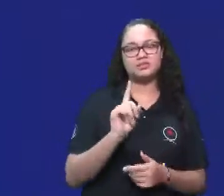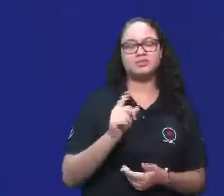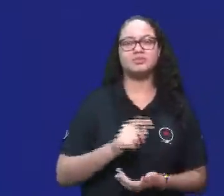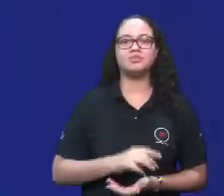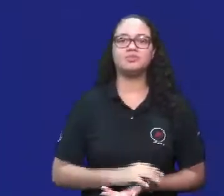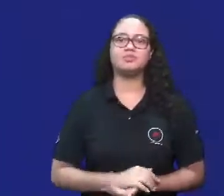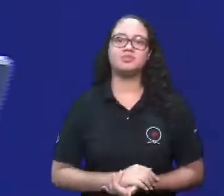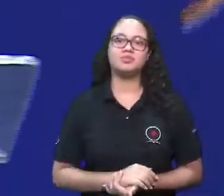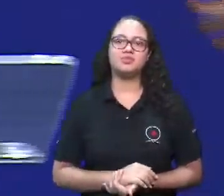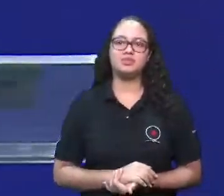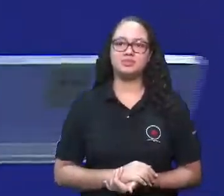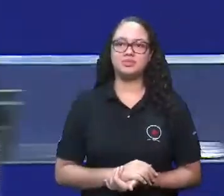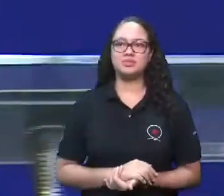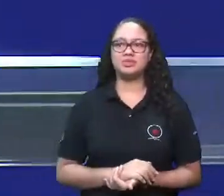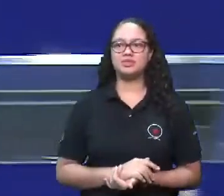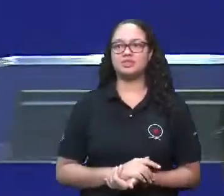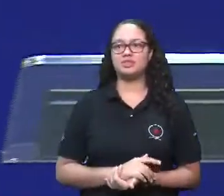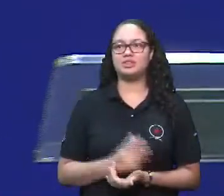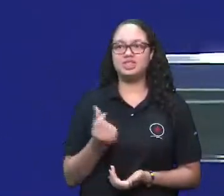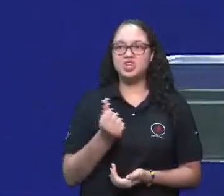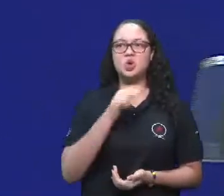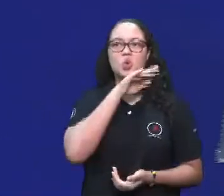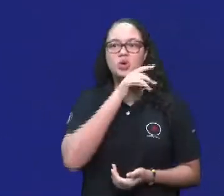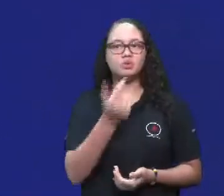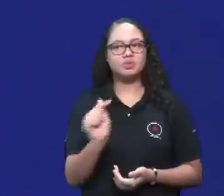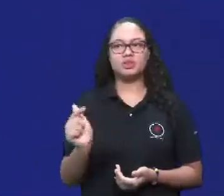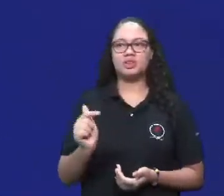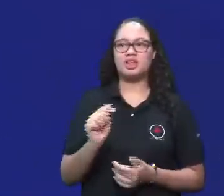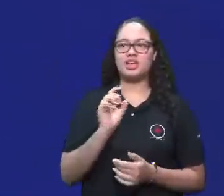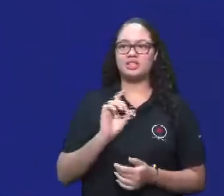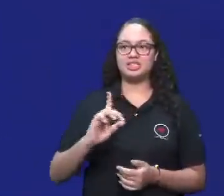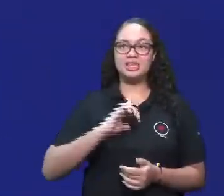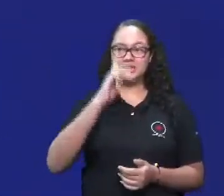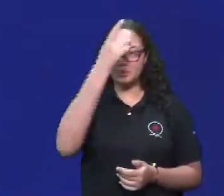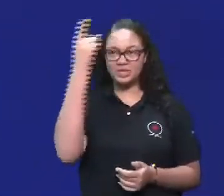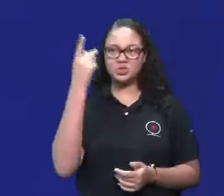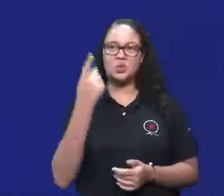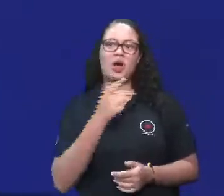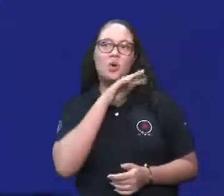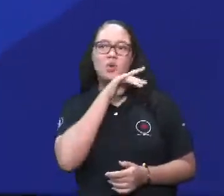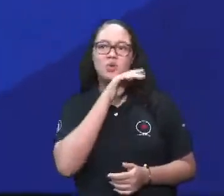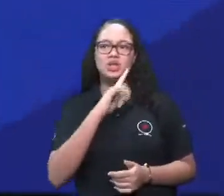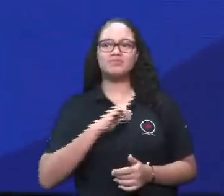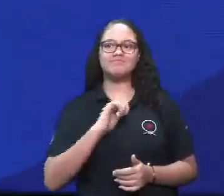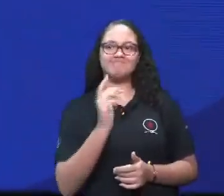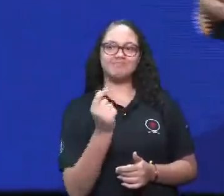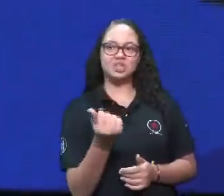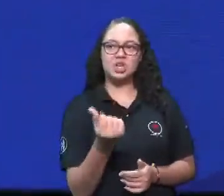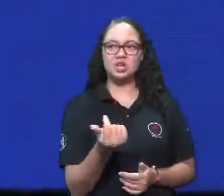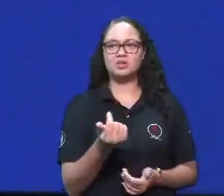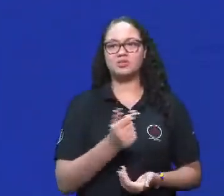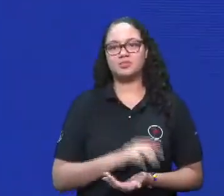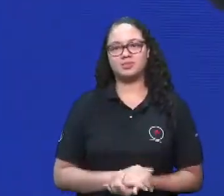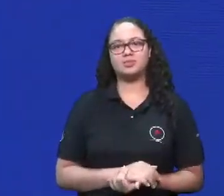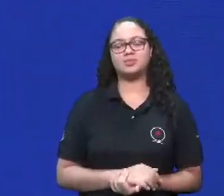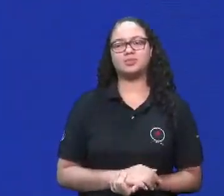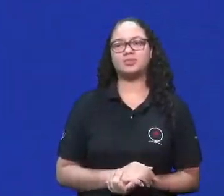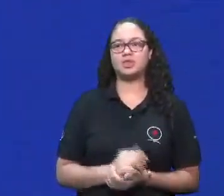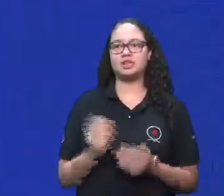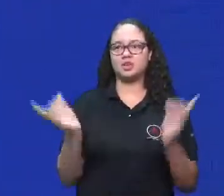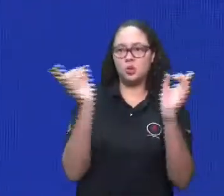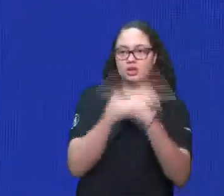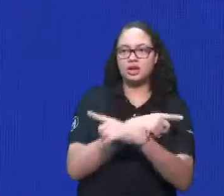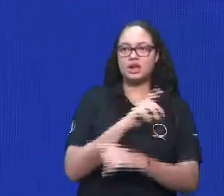Amigo, não tem dinheiro ruim. Tem gente ruim que tem dinheiro. Você entendeu isso? Diga amém. Então, dinheiro não vai te mudar. Pelo contrário, se o diabo